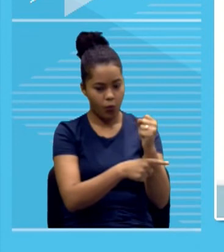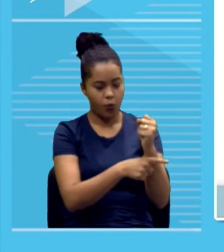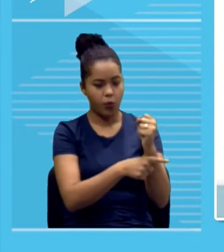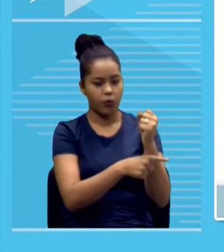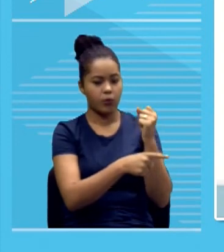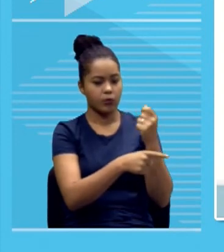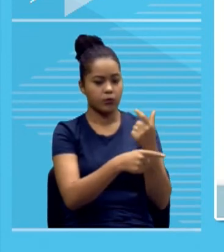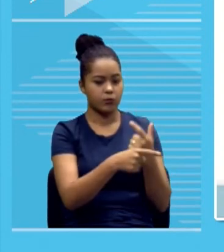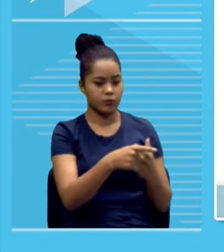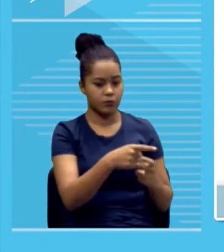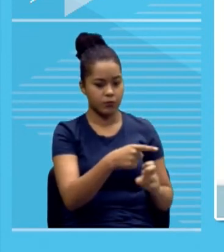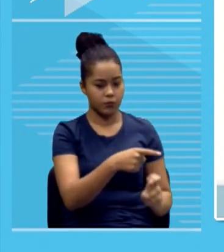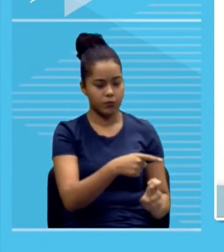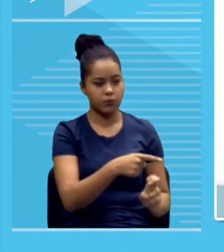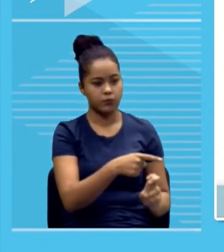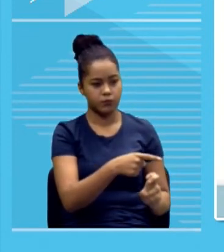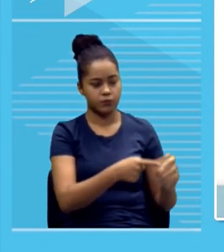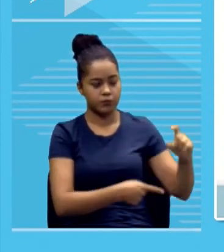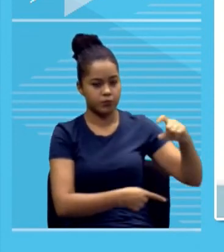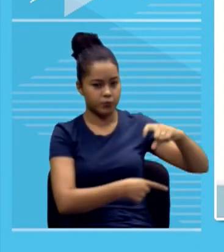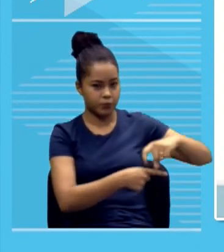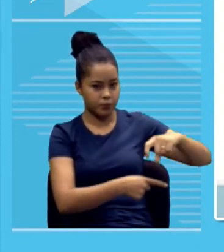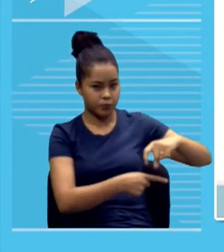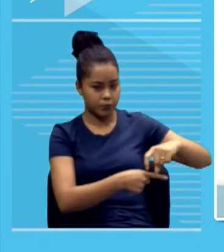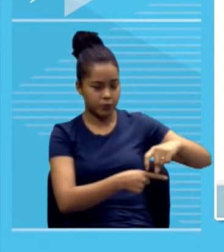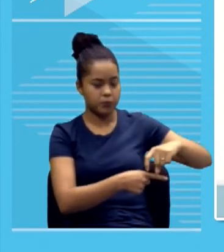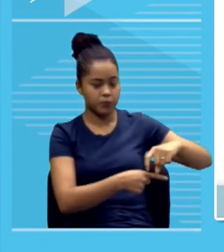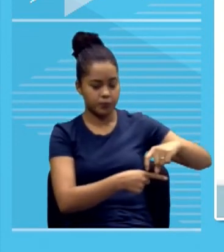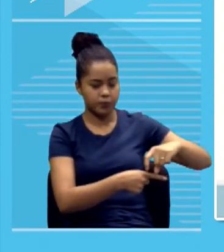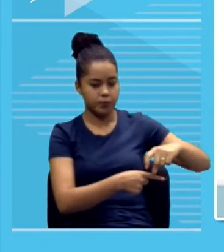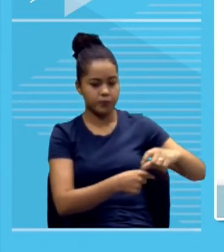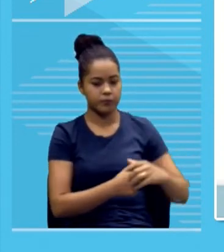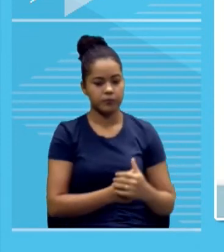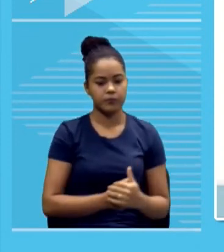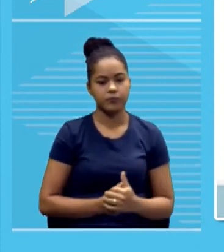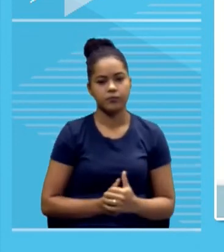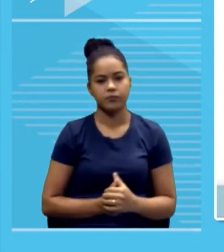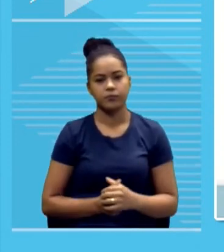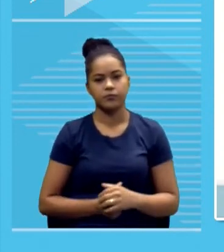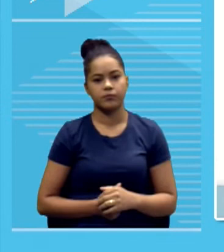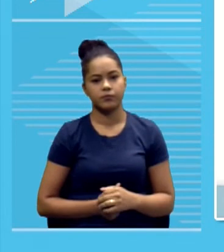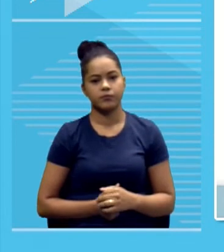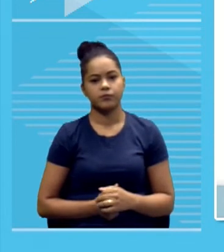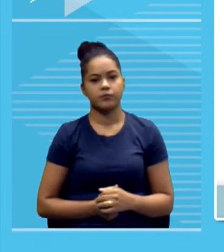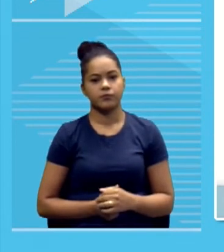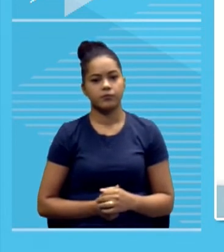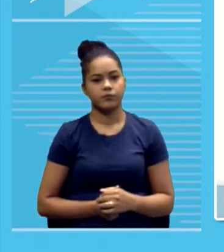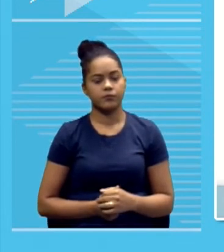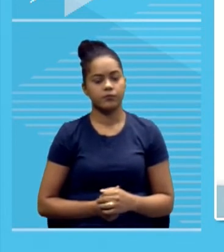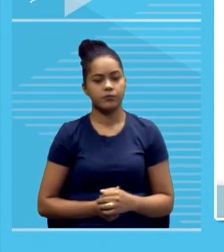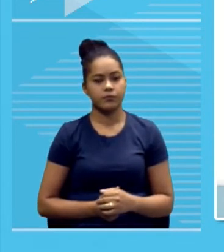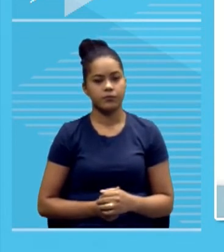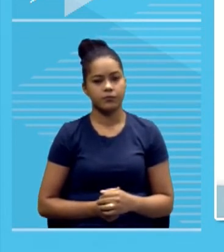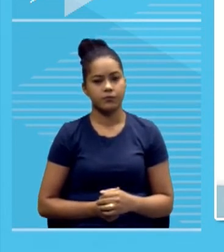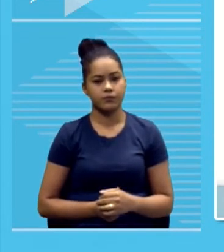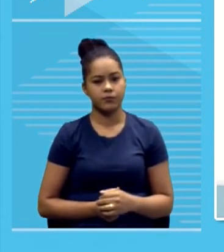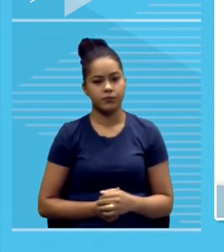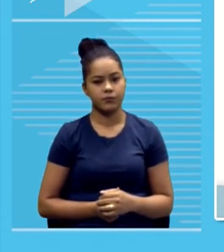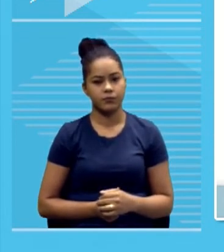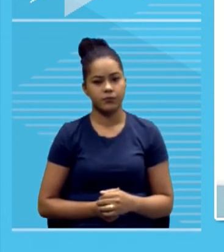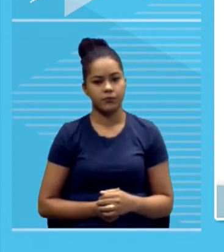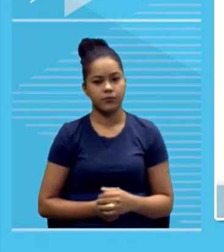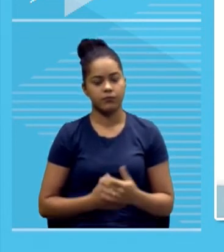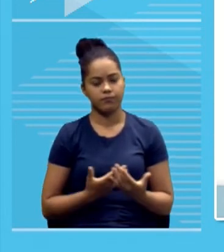8 quintos de ohm. Tá aí nosso valor da resistência. Beleza.